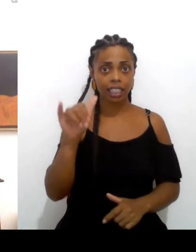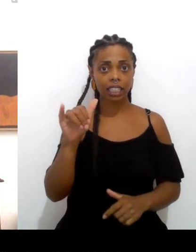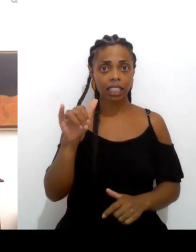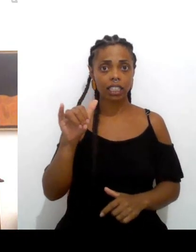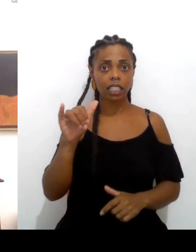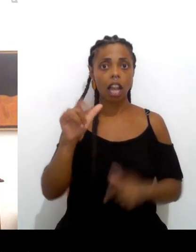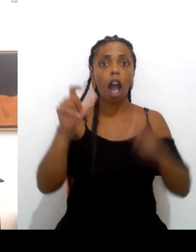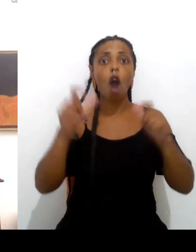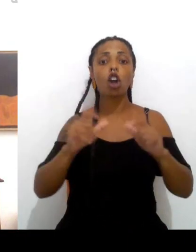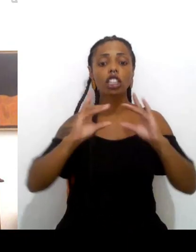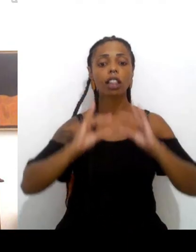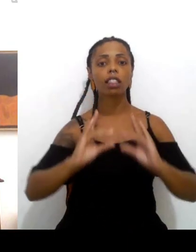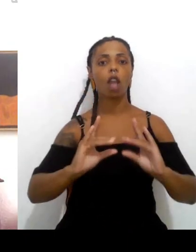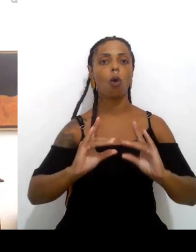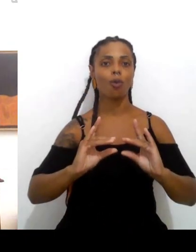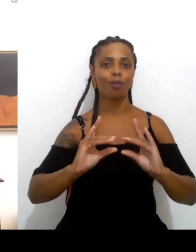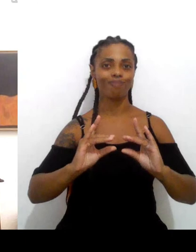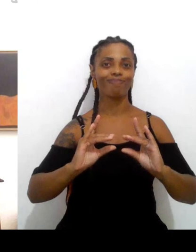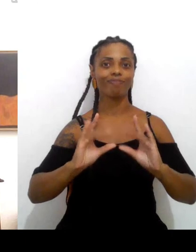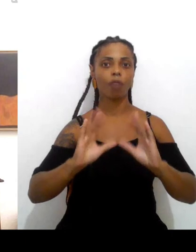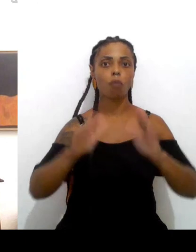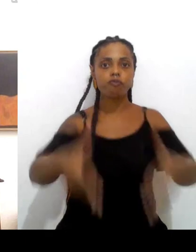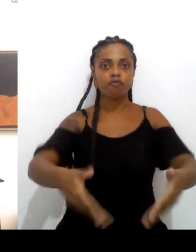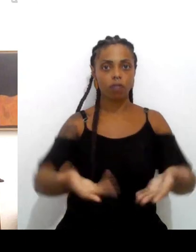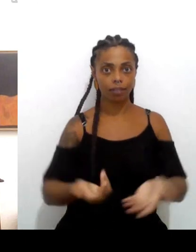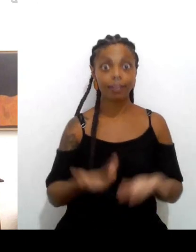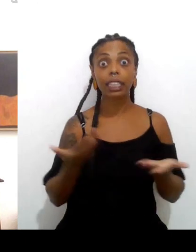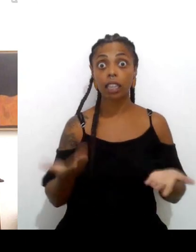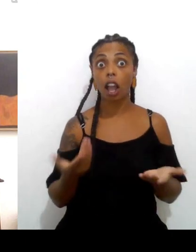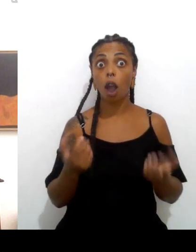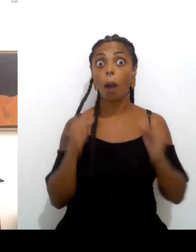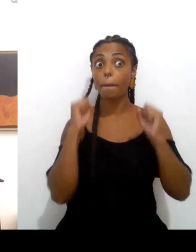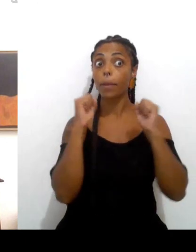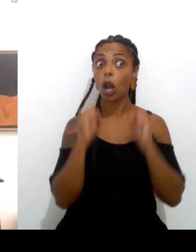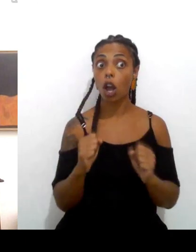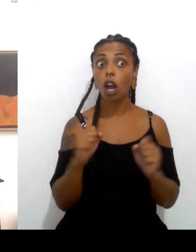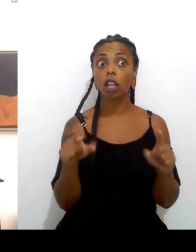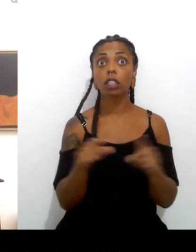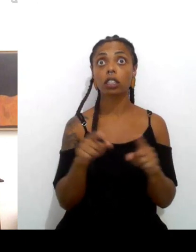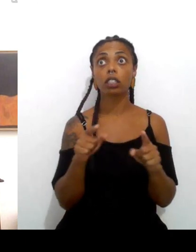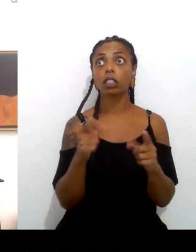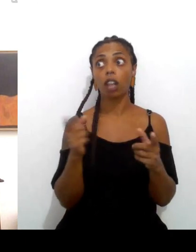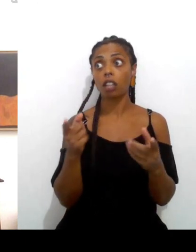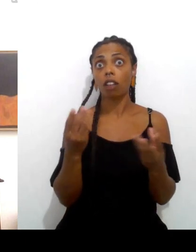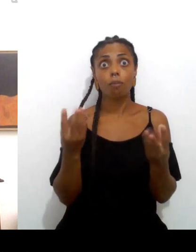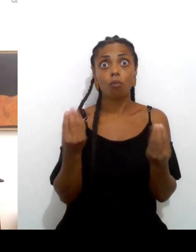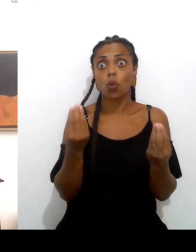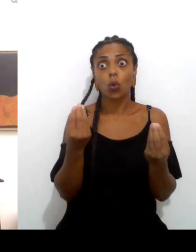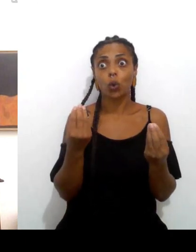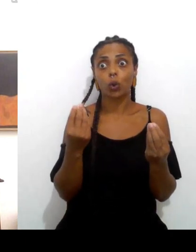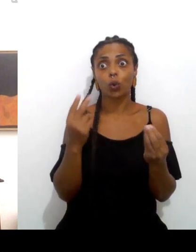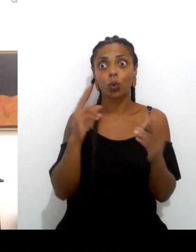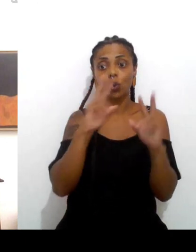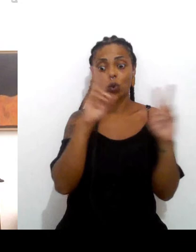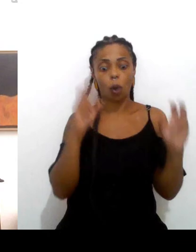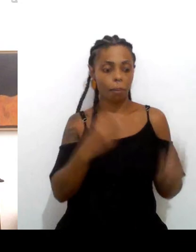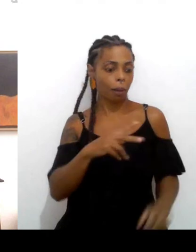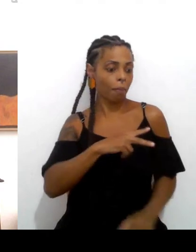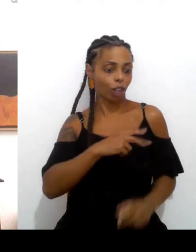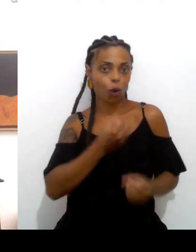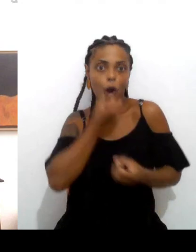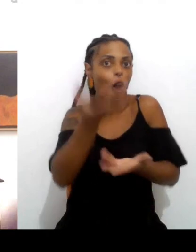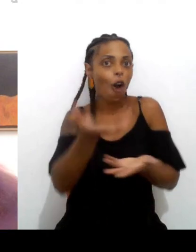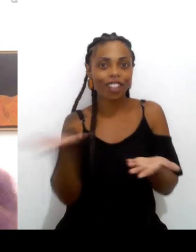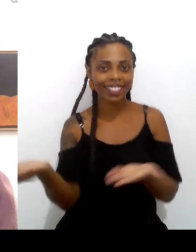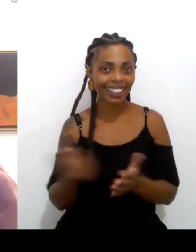enterrado e o que poderia ser mais intensamente autobiográfico do que isso embora claro você não veja